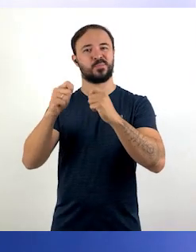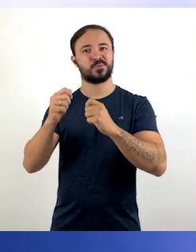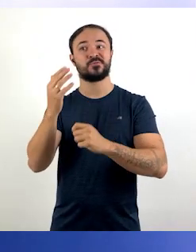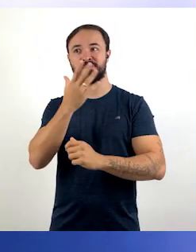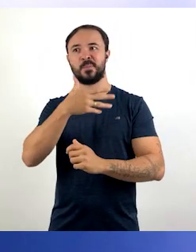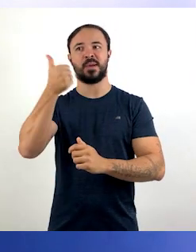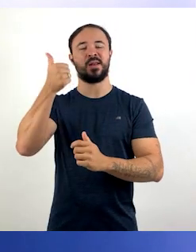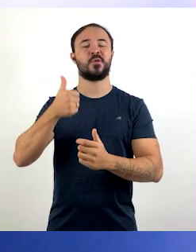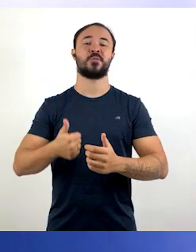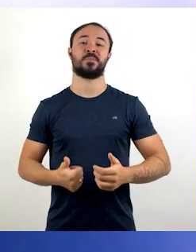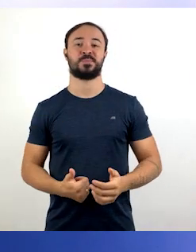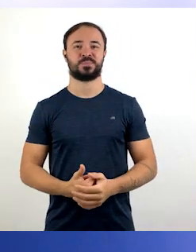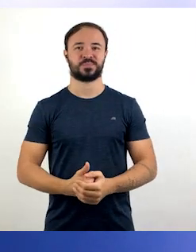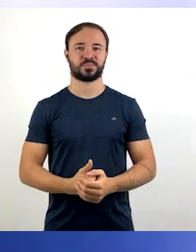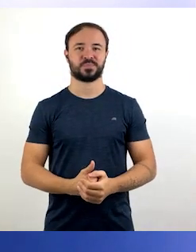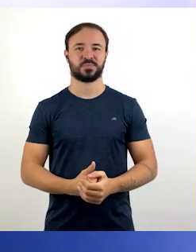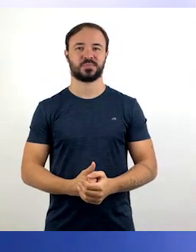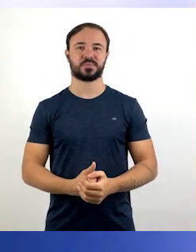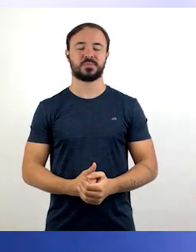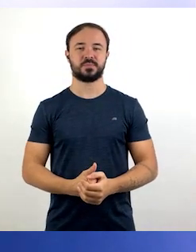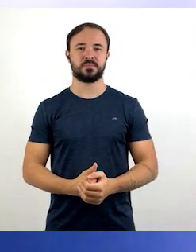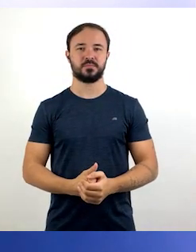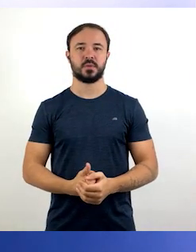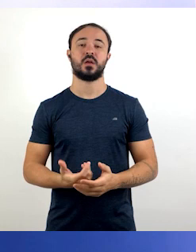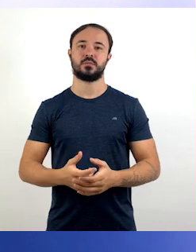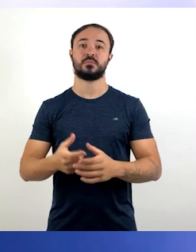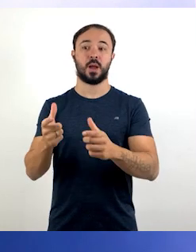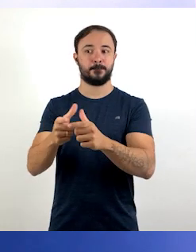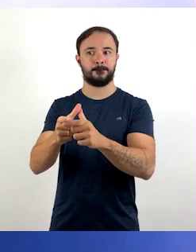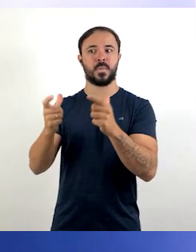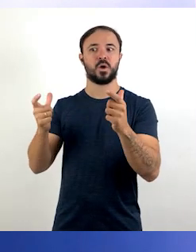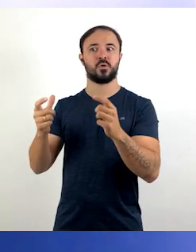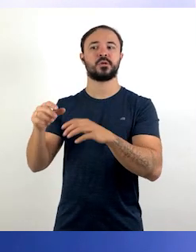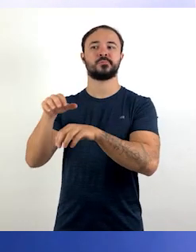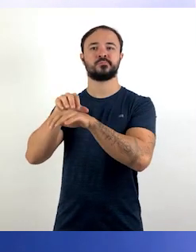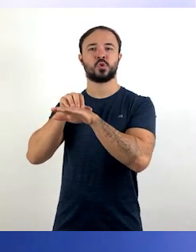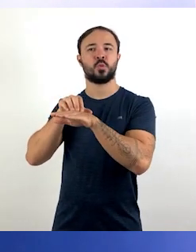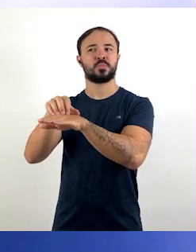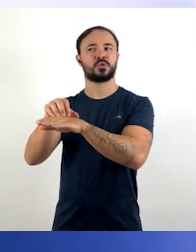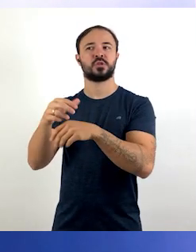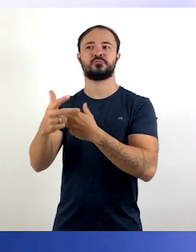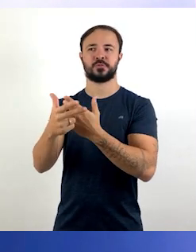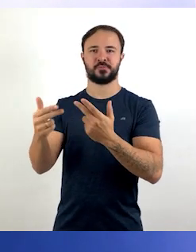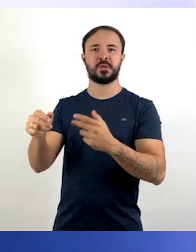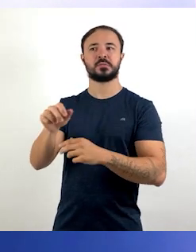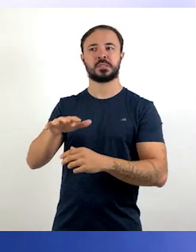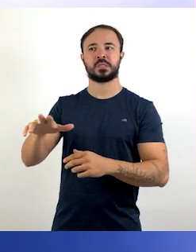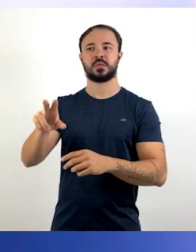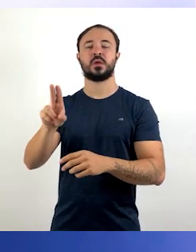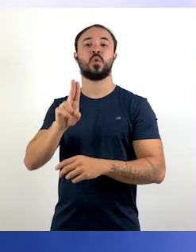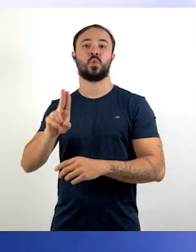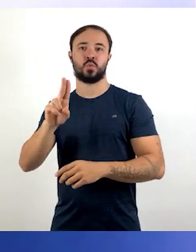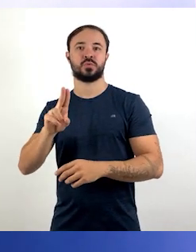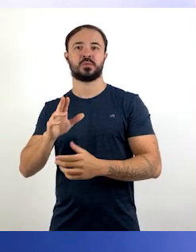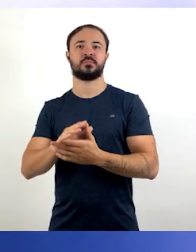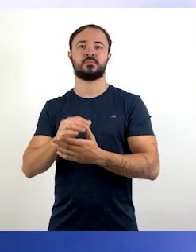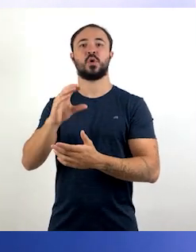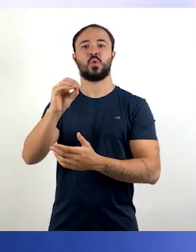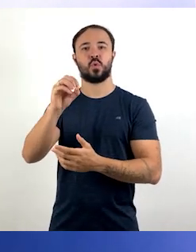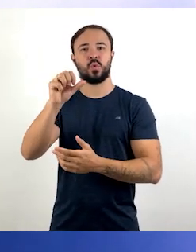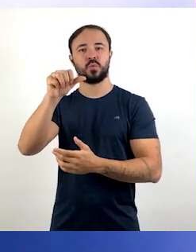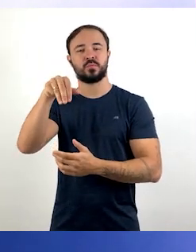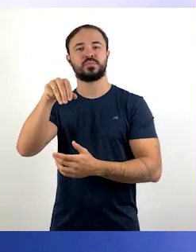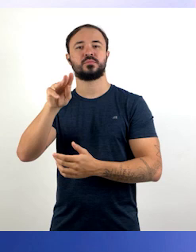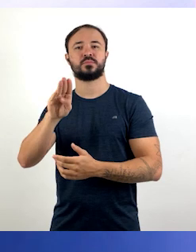Atualmente os motores de combustão interna ainda são a maioria, né, são a principal fonte, porém os motores elétricos ganham